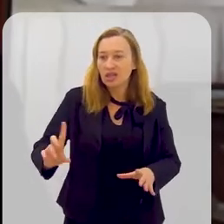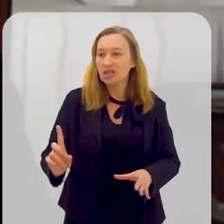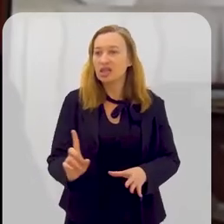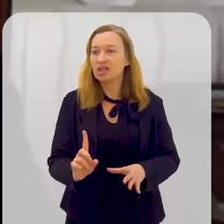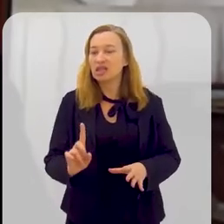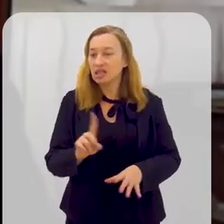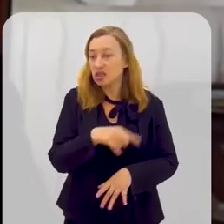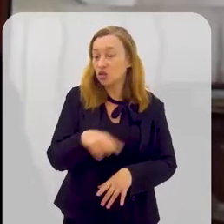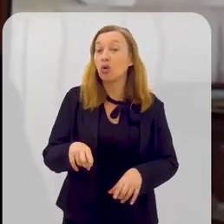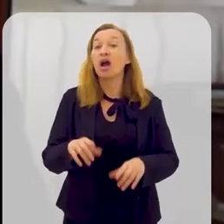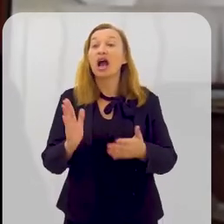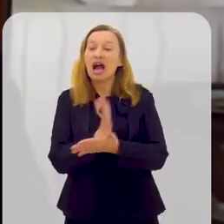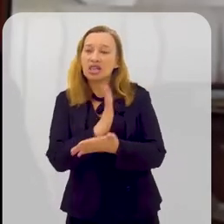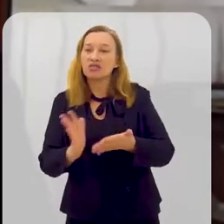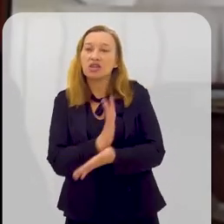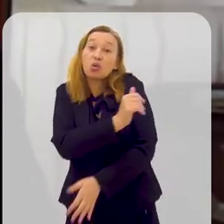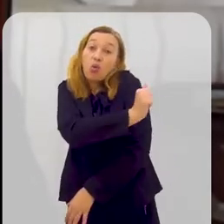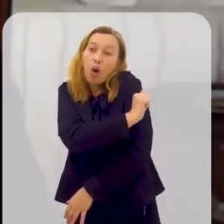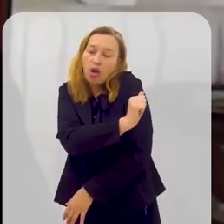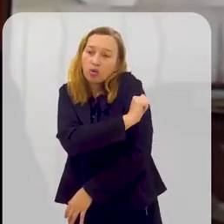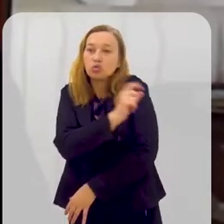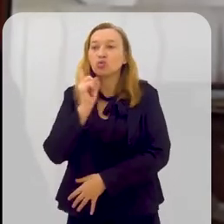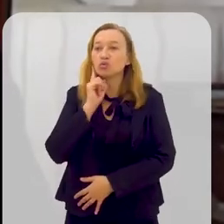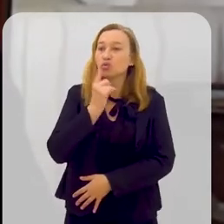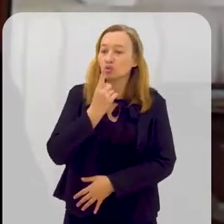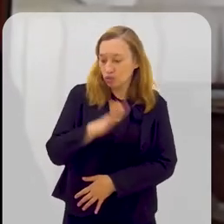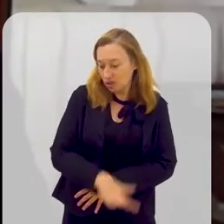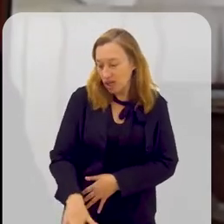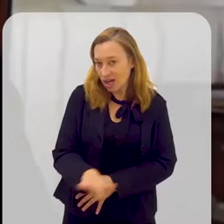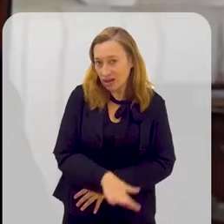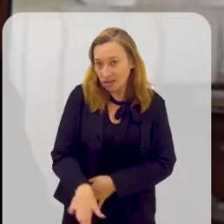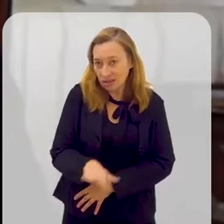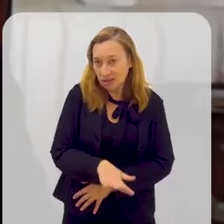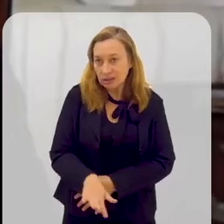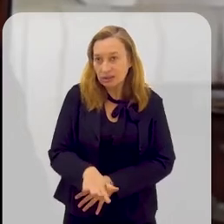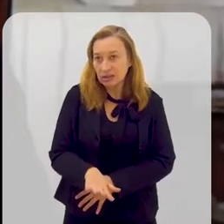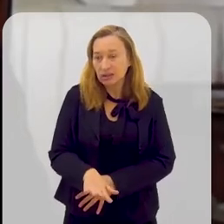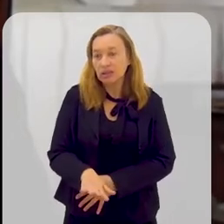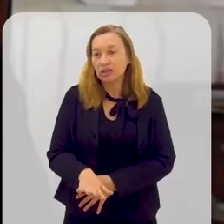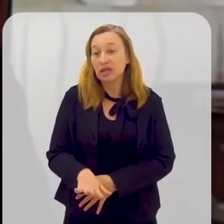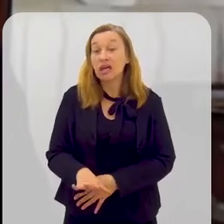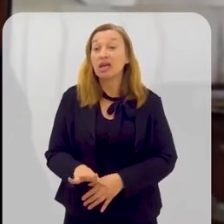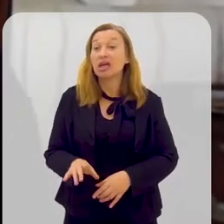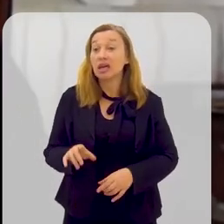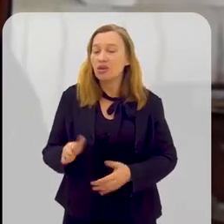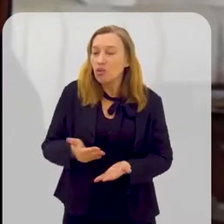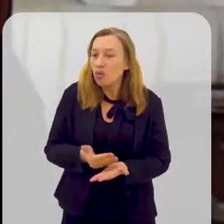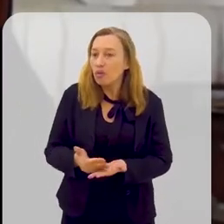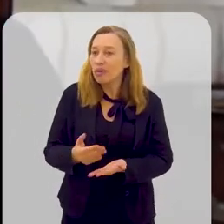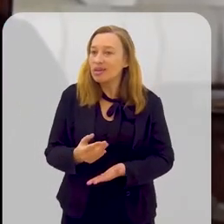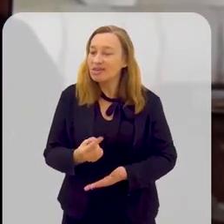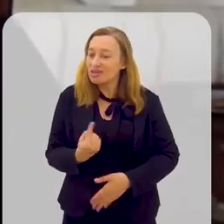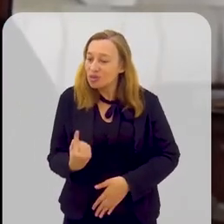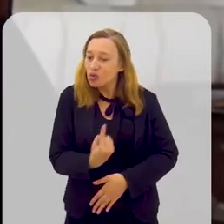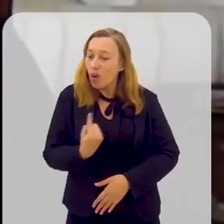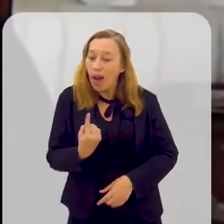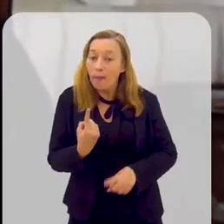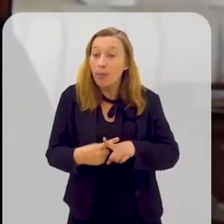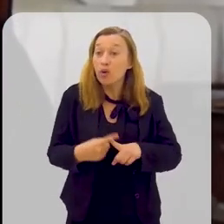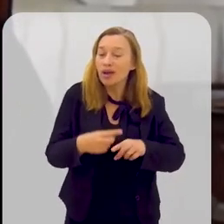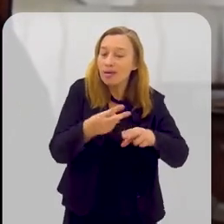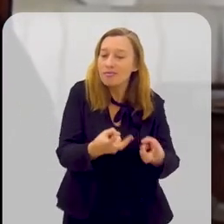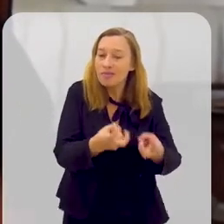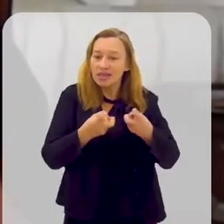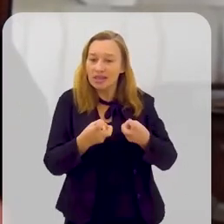se exclui muitas vezes o aluno surdo criança ele acaba se excluindo porque ele